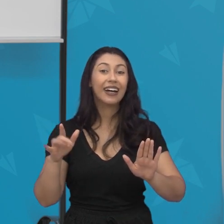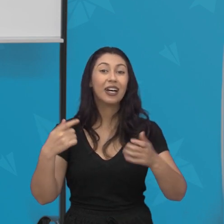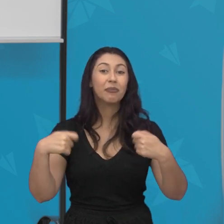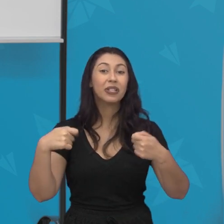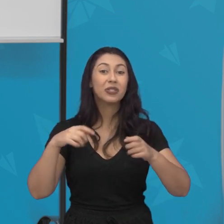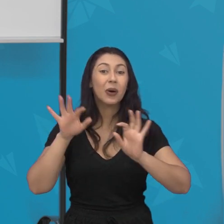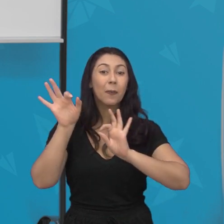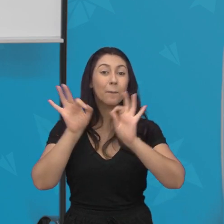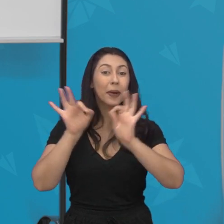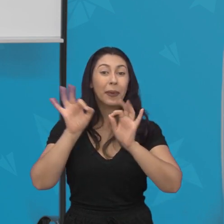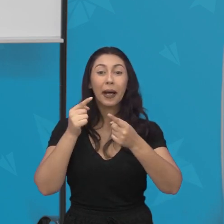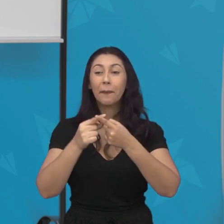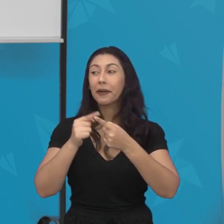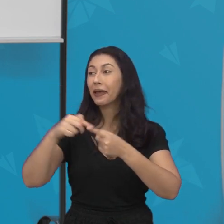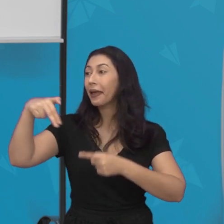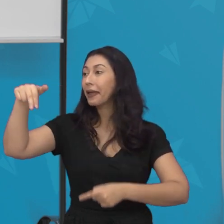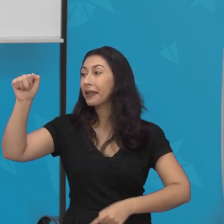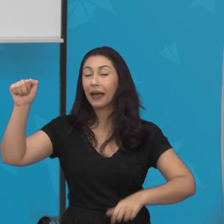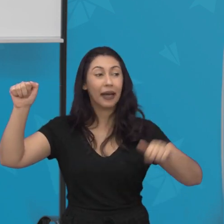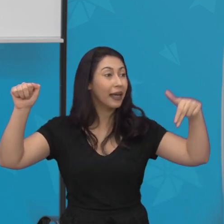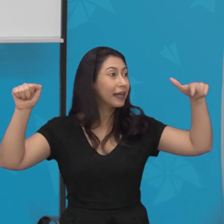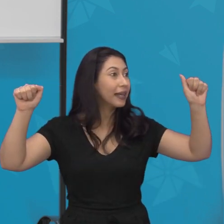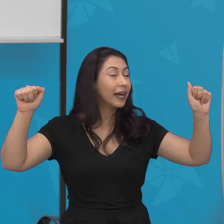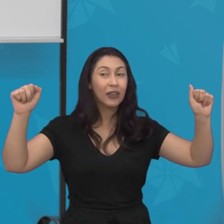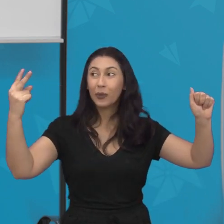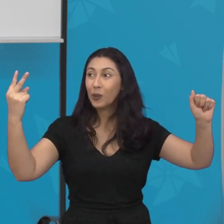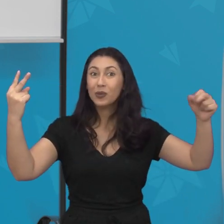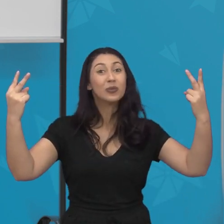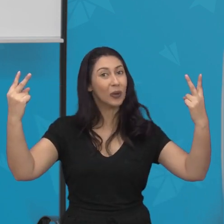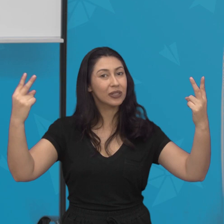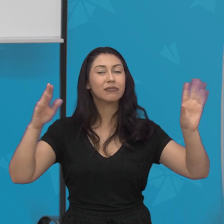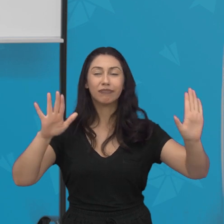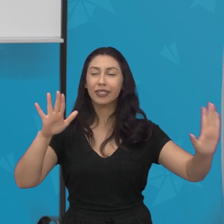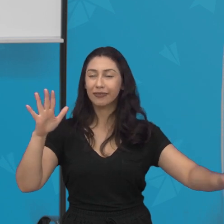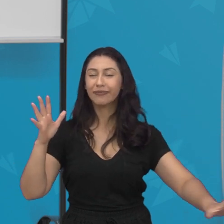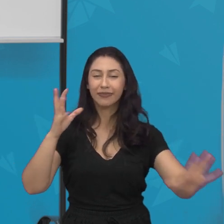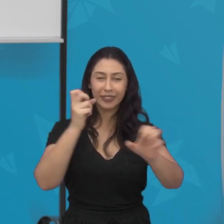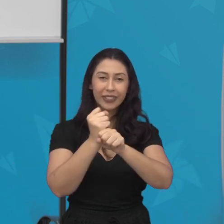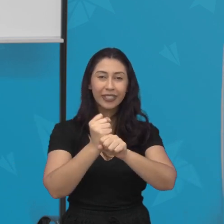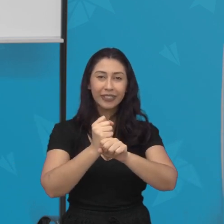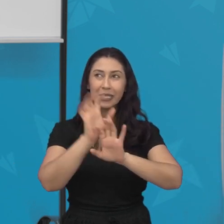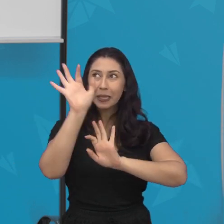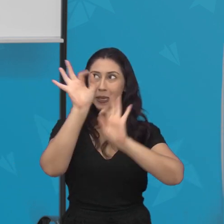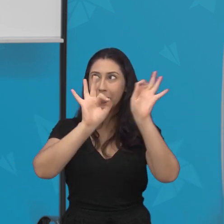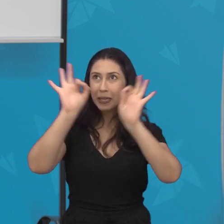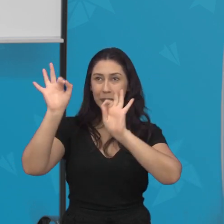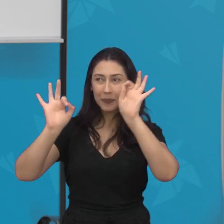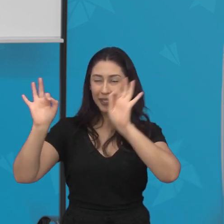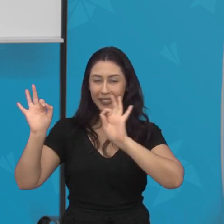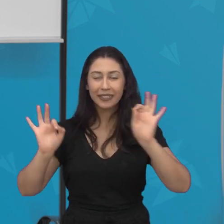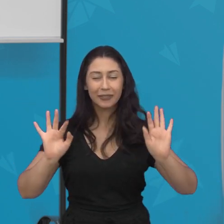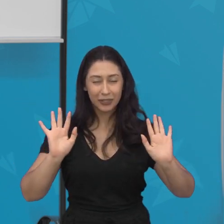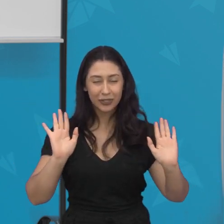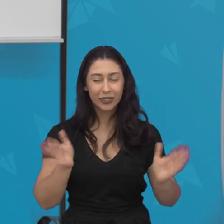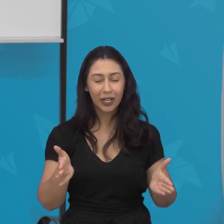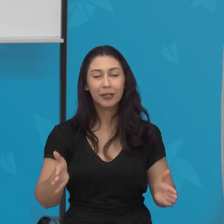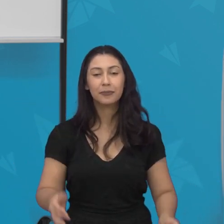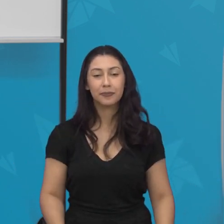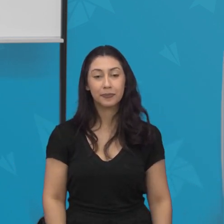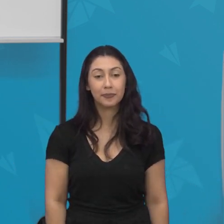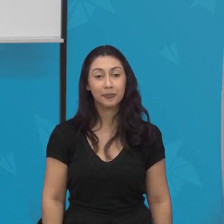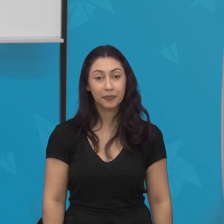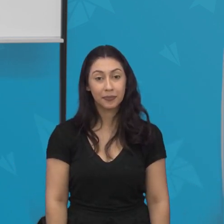o 2 nos 2 Na, tudo bem? Mas agora que a gente calculando, continuando o nosso cálculo de massa de cada uma das nossas